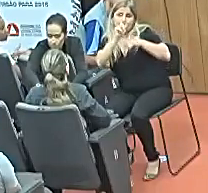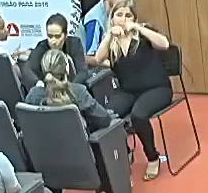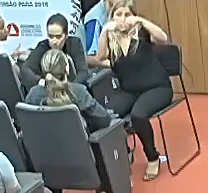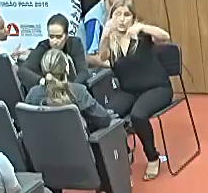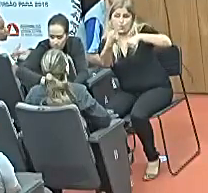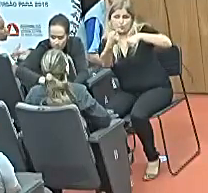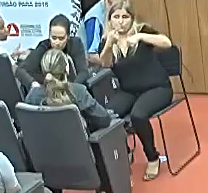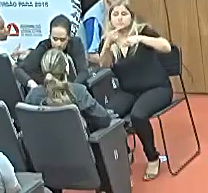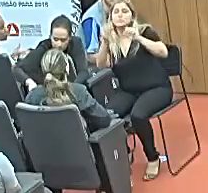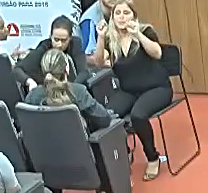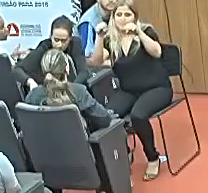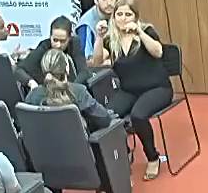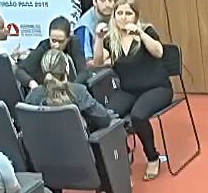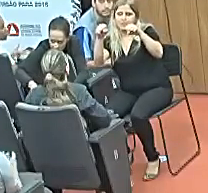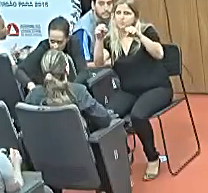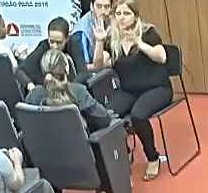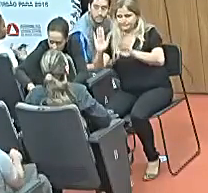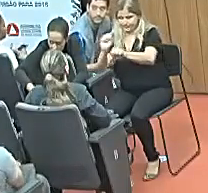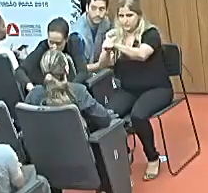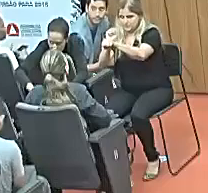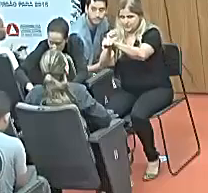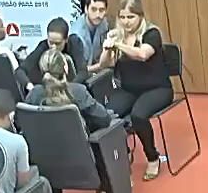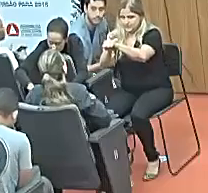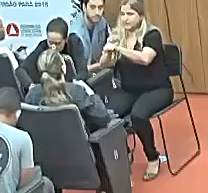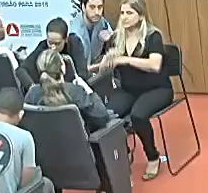sim pode sim